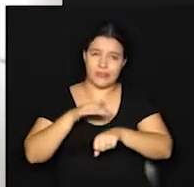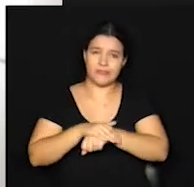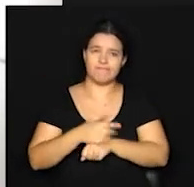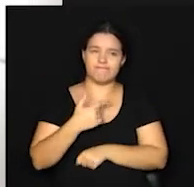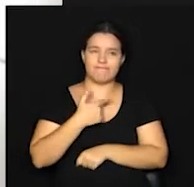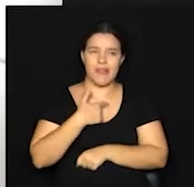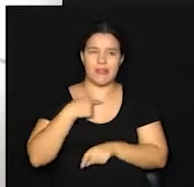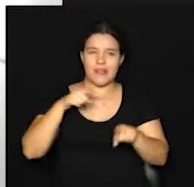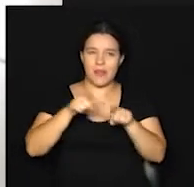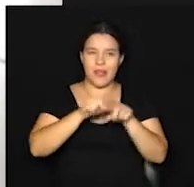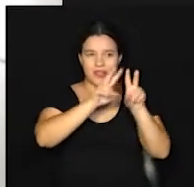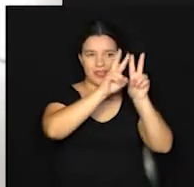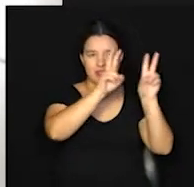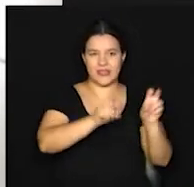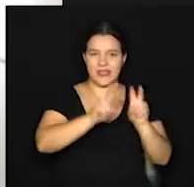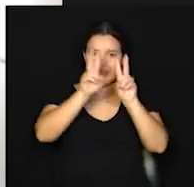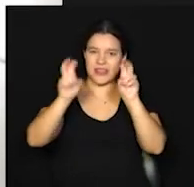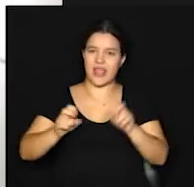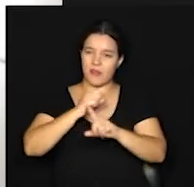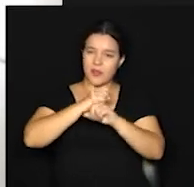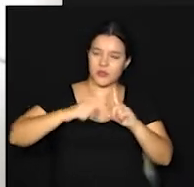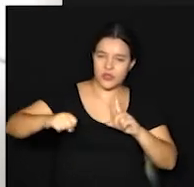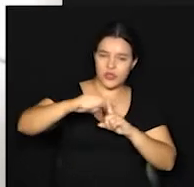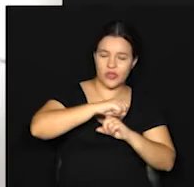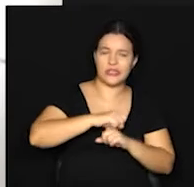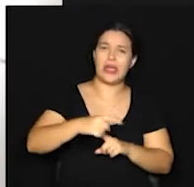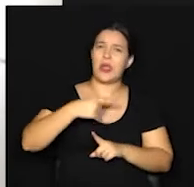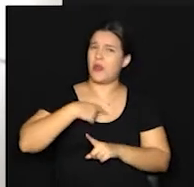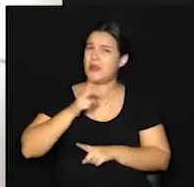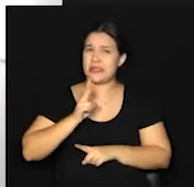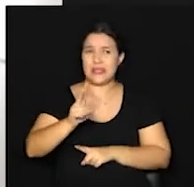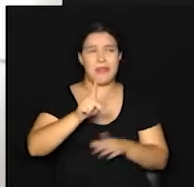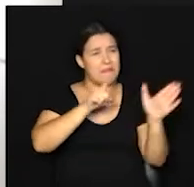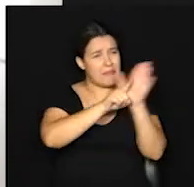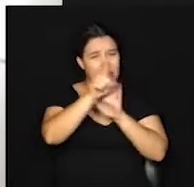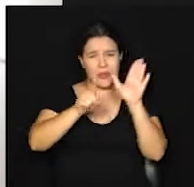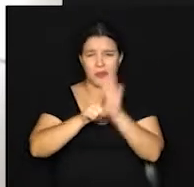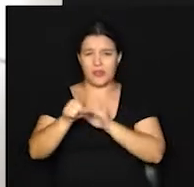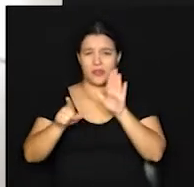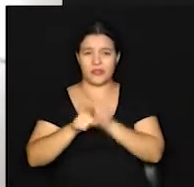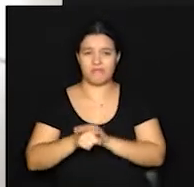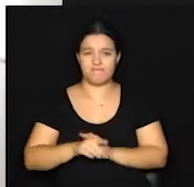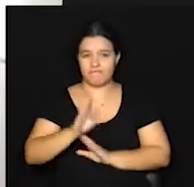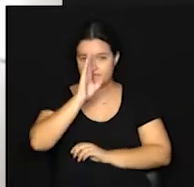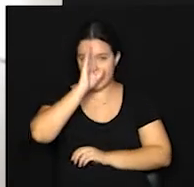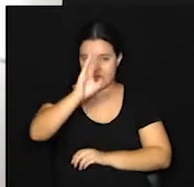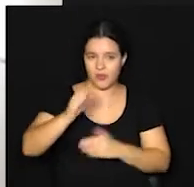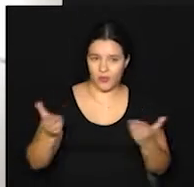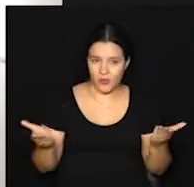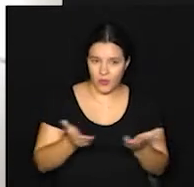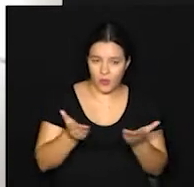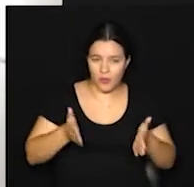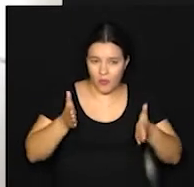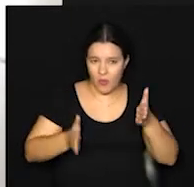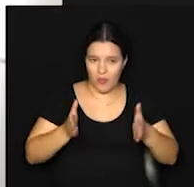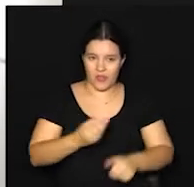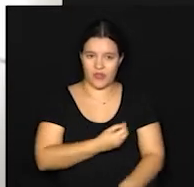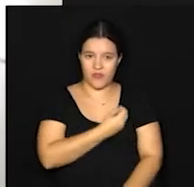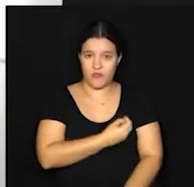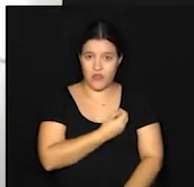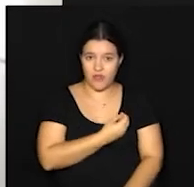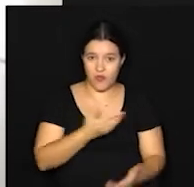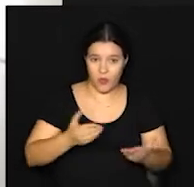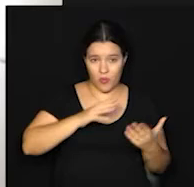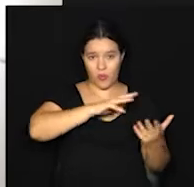das questões sociais. Até hoje eu sou muito questionadora das questões sociais, né? Uhum. Principalmente agora, assim, no momento que nós estamos vivendo